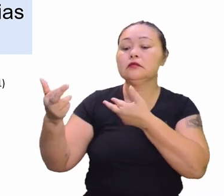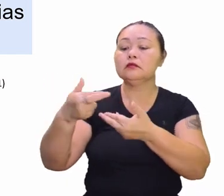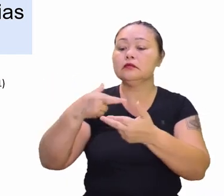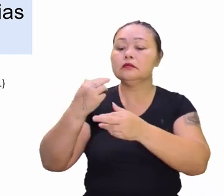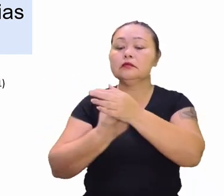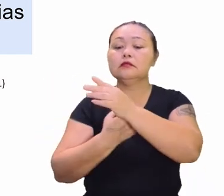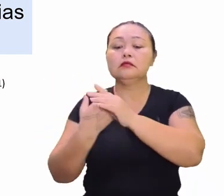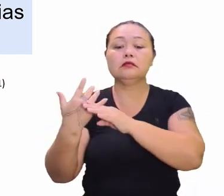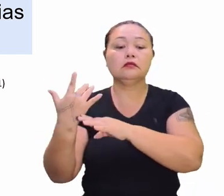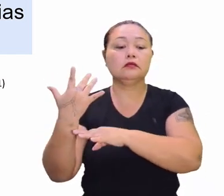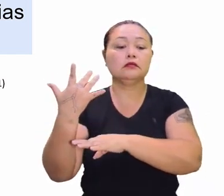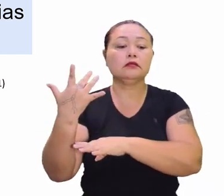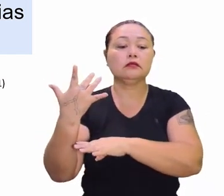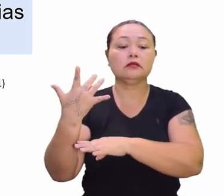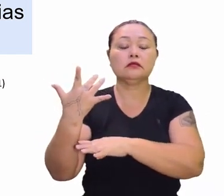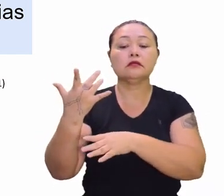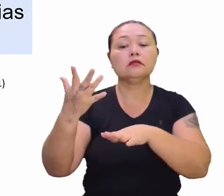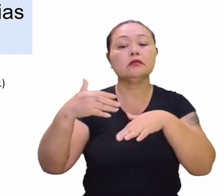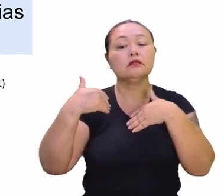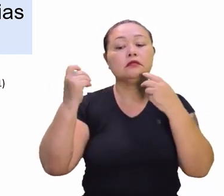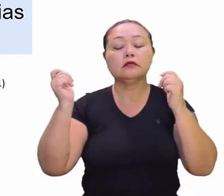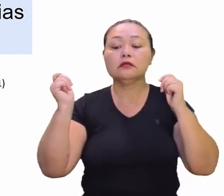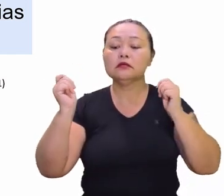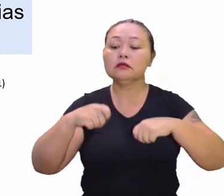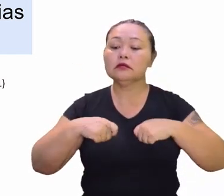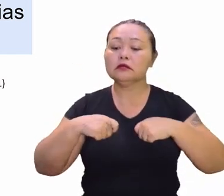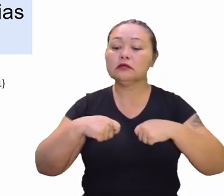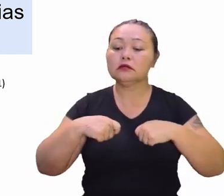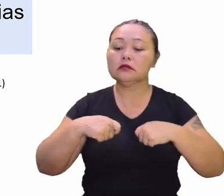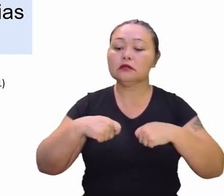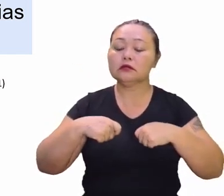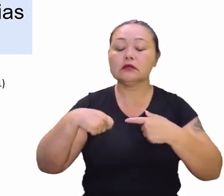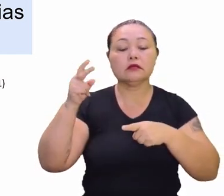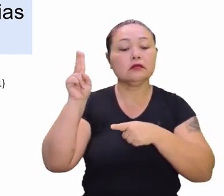recursos ambientais, de modo que possam ser